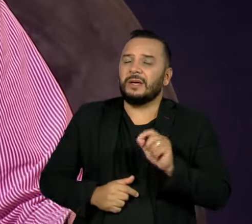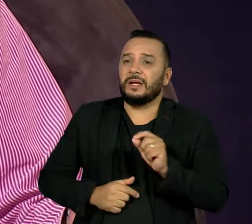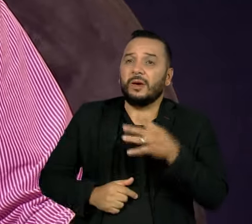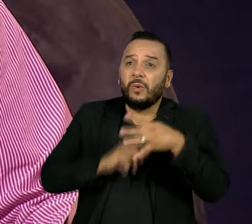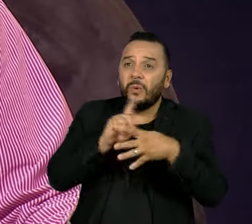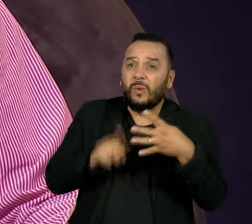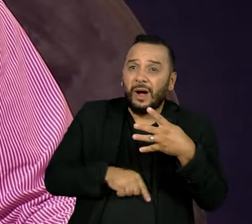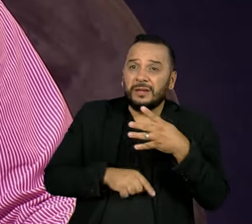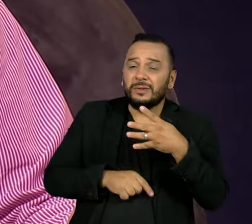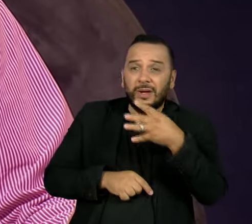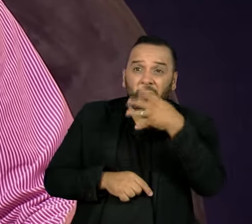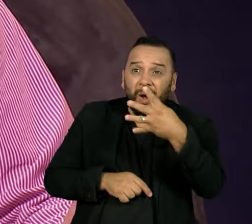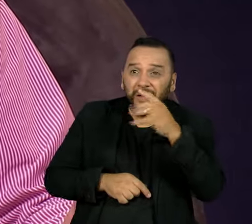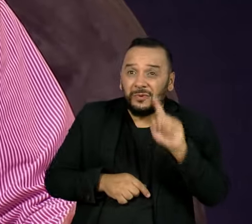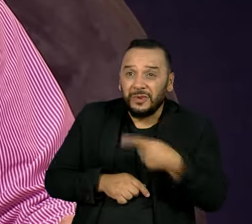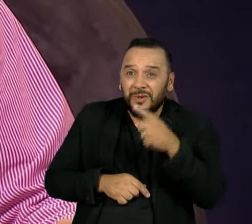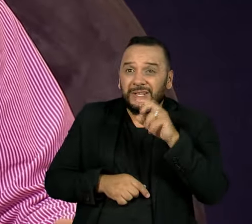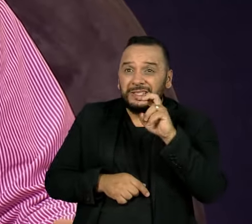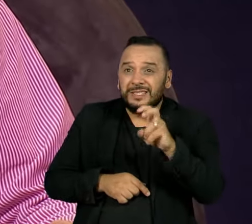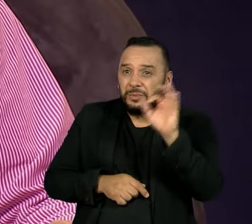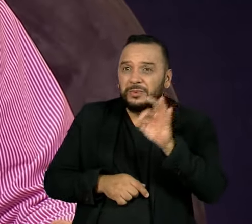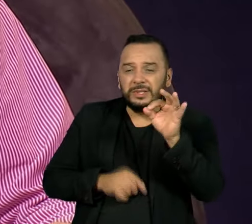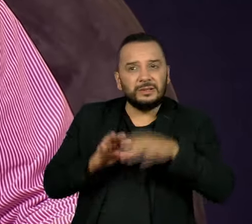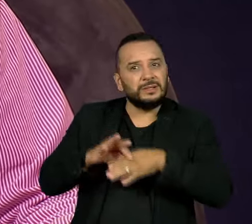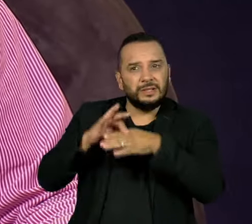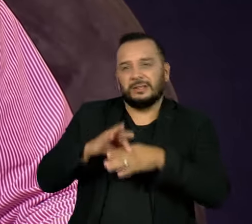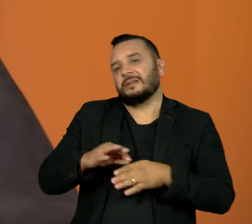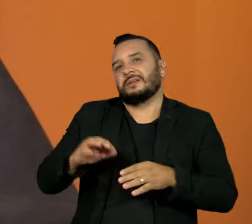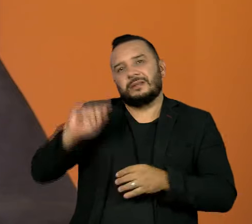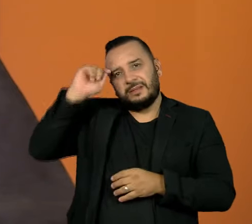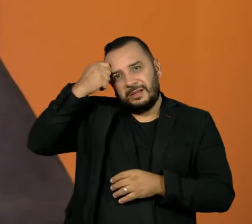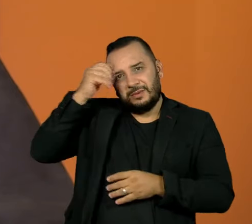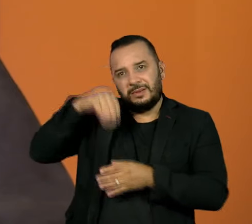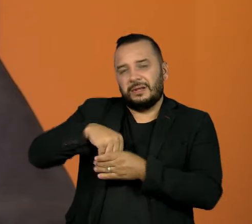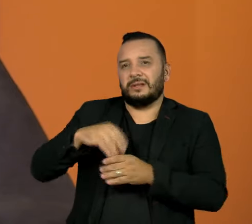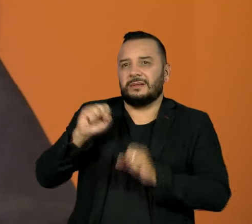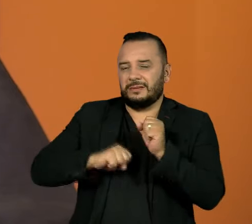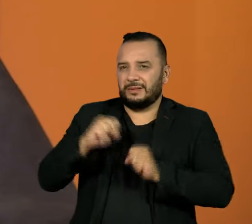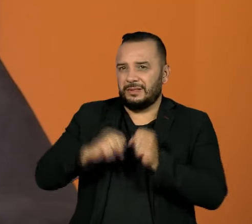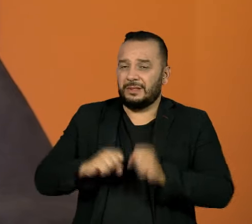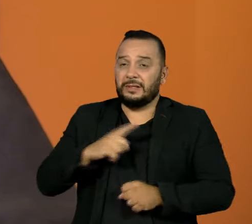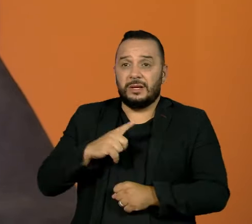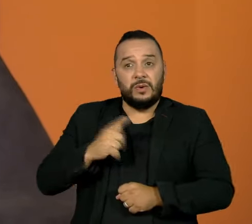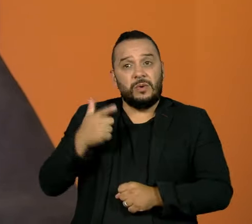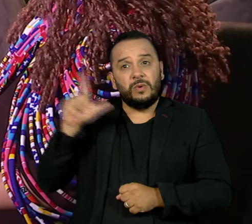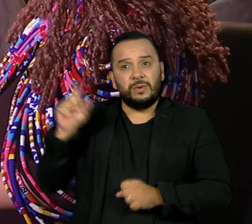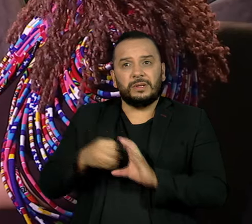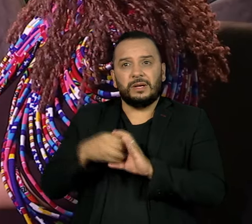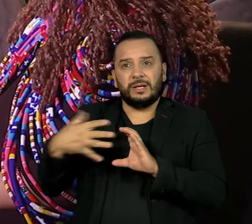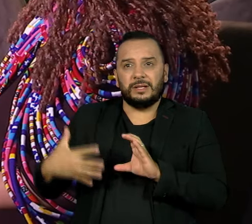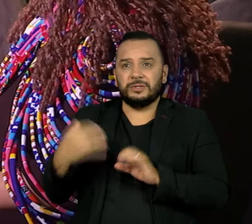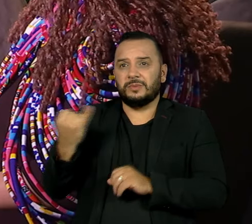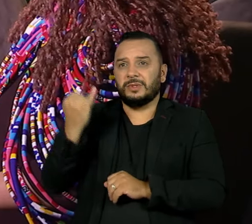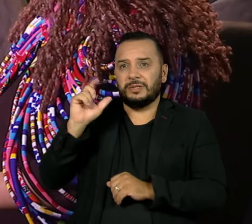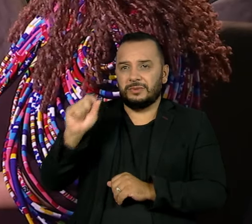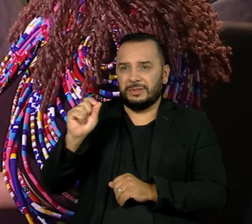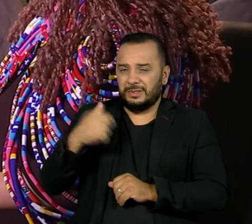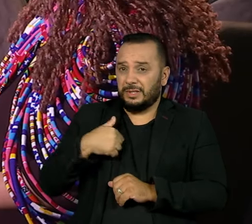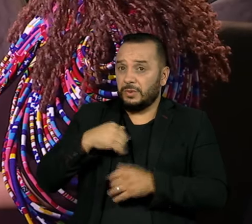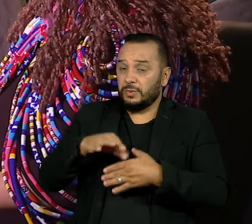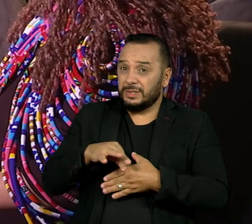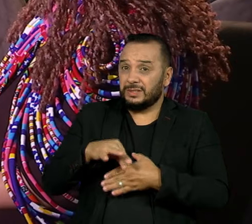apenas 4,5% sejam líderes negros nas empresas. Tem um outro aspecto muito importante também, que os